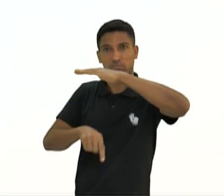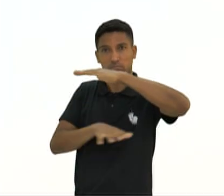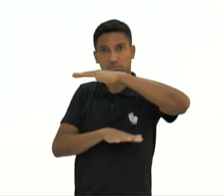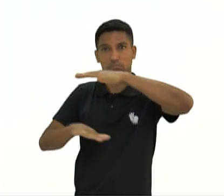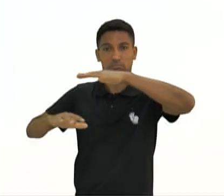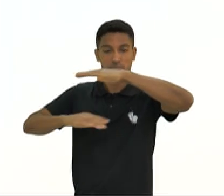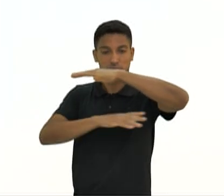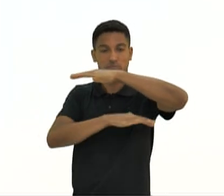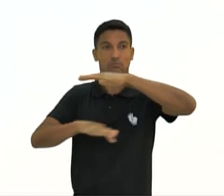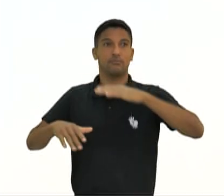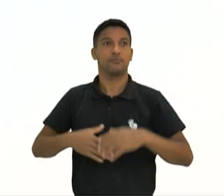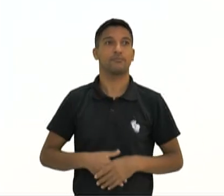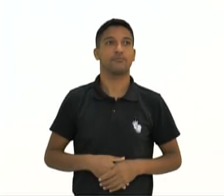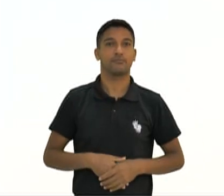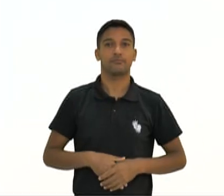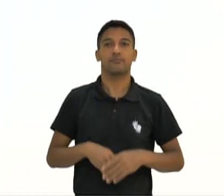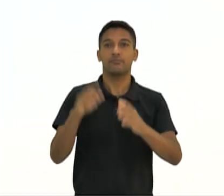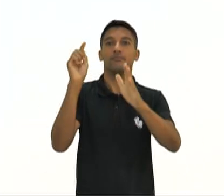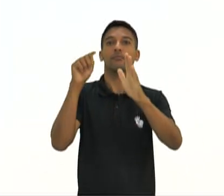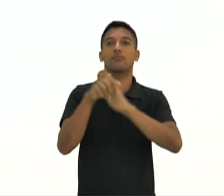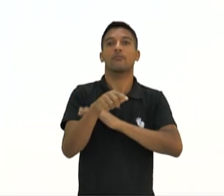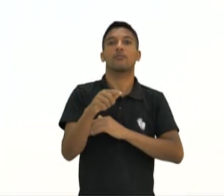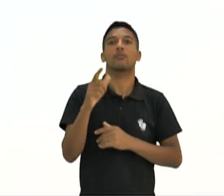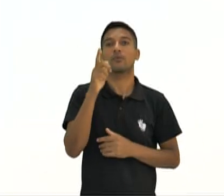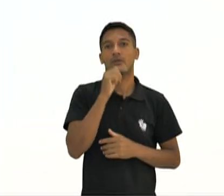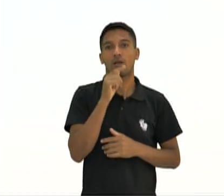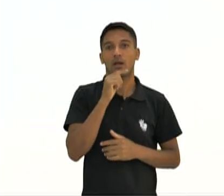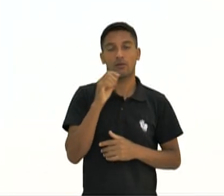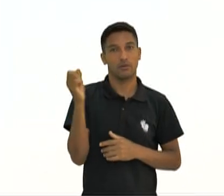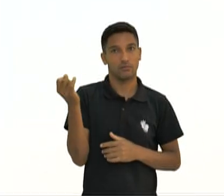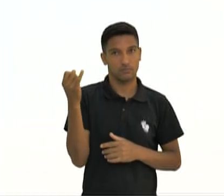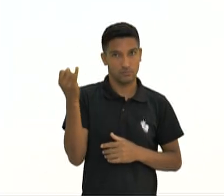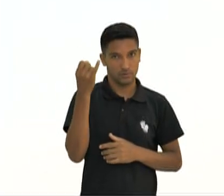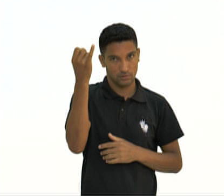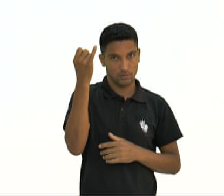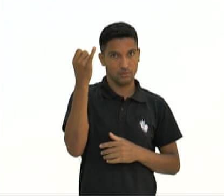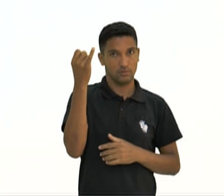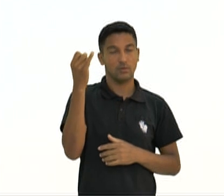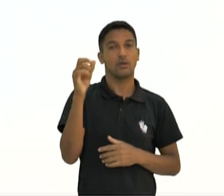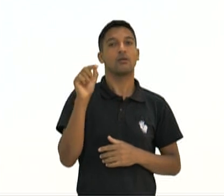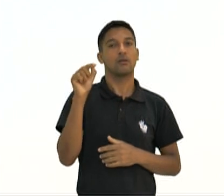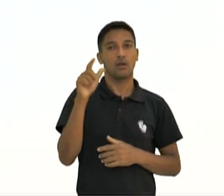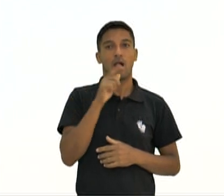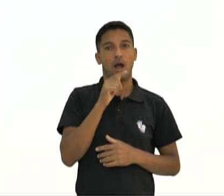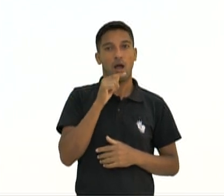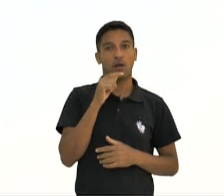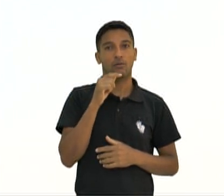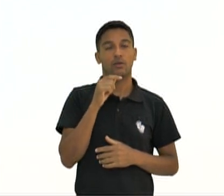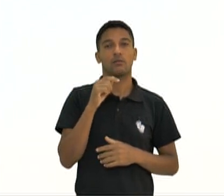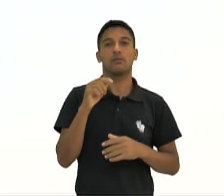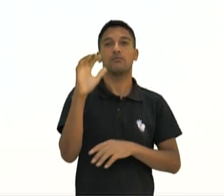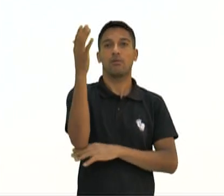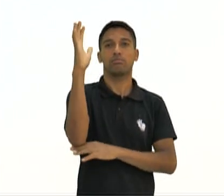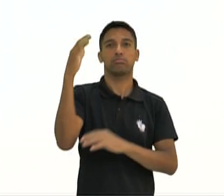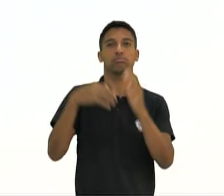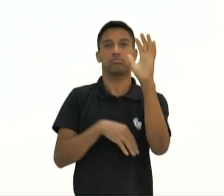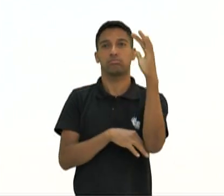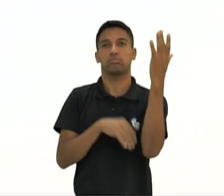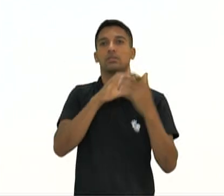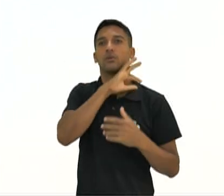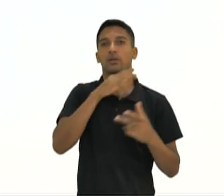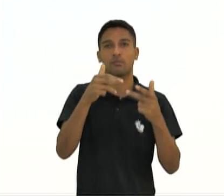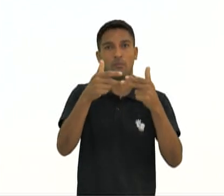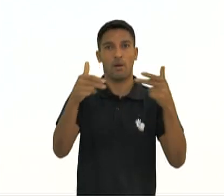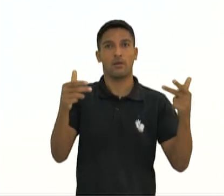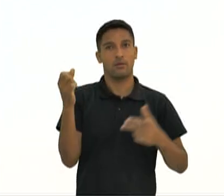elemento fundamental para a importância da vida das espécies na natureza. Quais as principais contribuições para a água